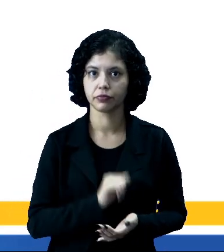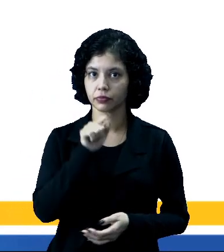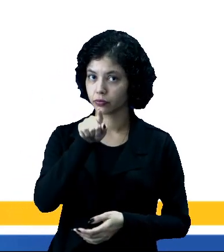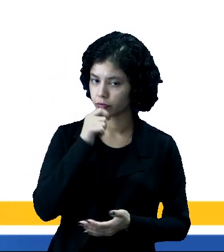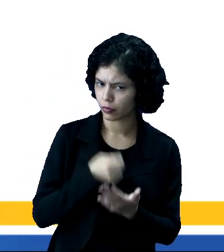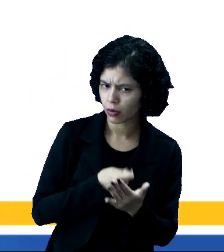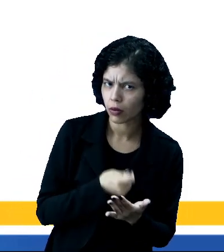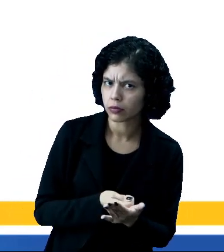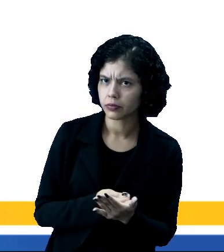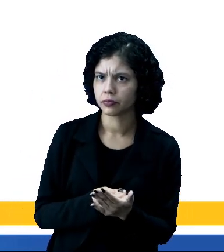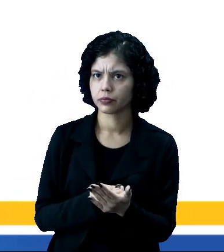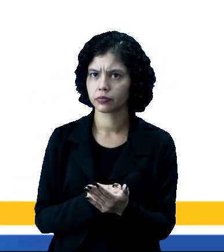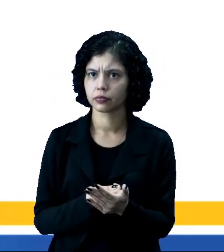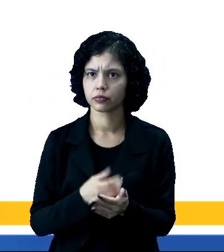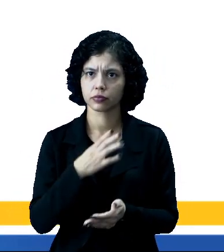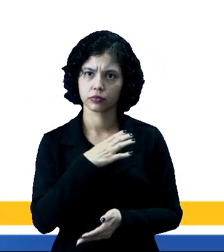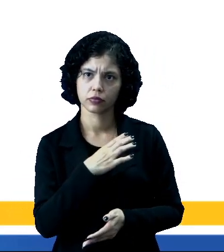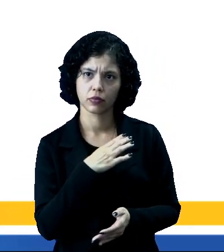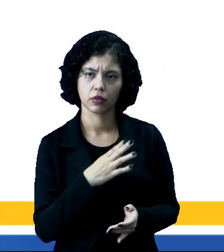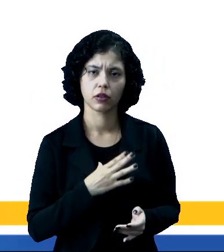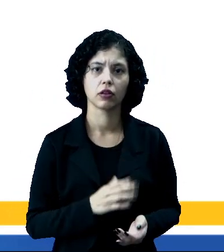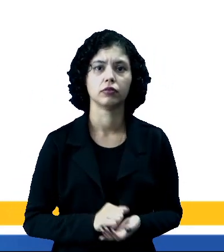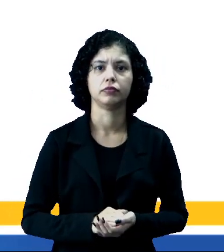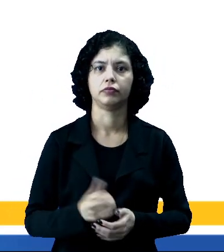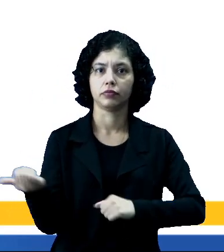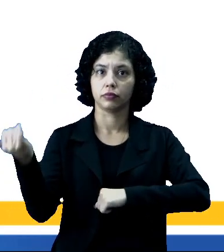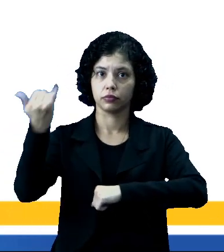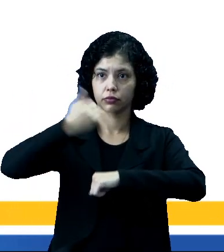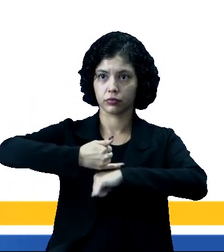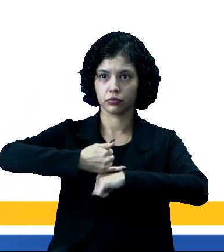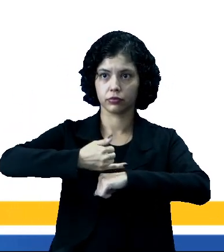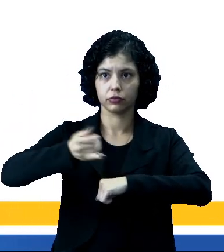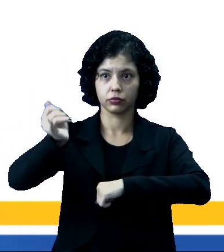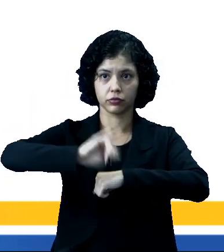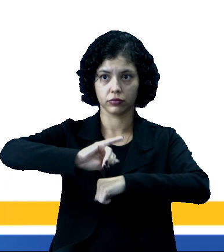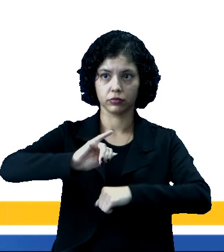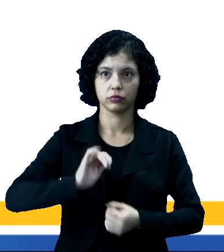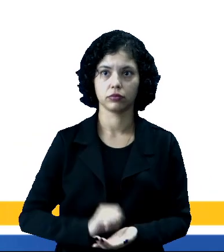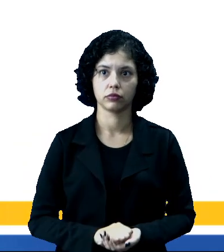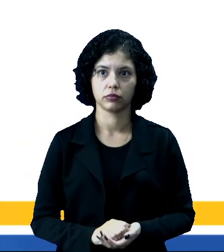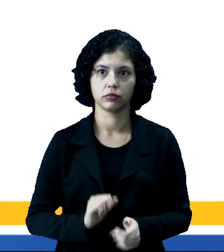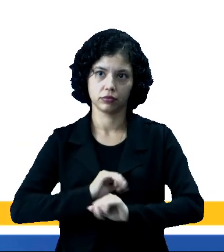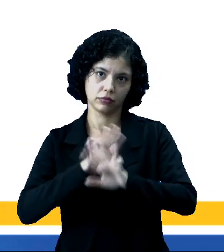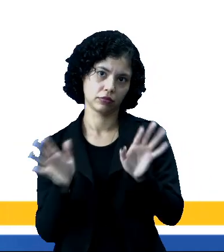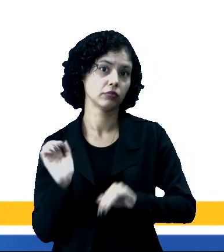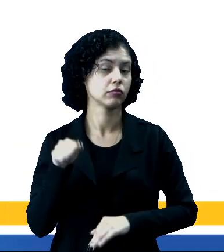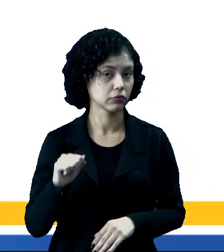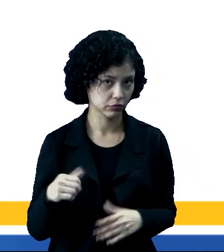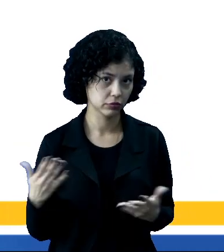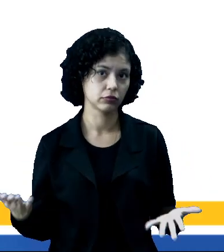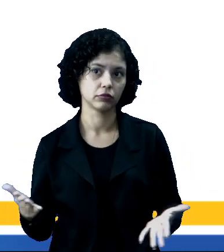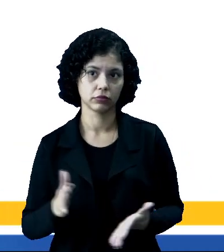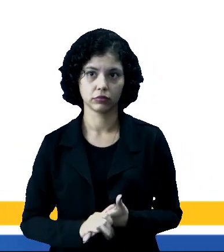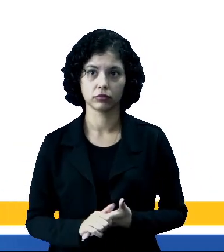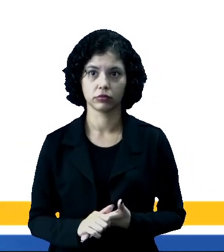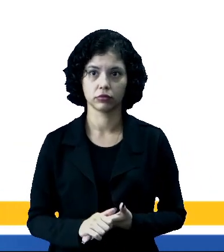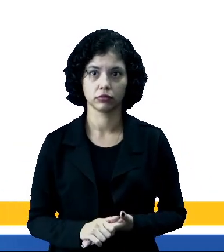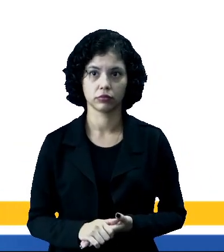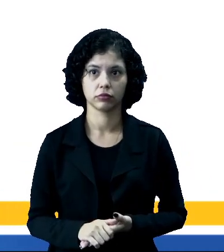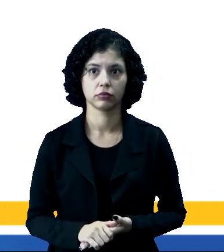vai cobrar as cidades e suas capitais, né? Professora, claro que sim, claro que